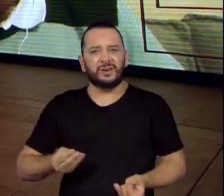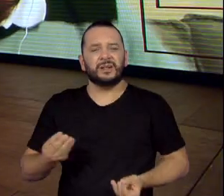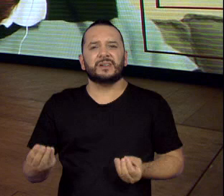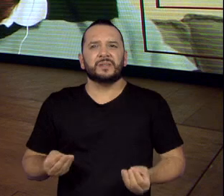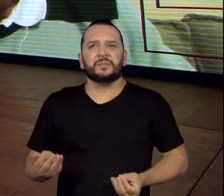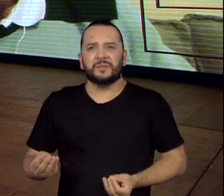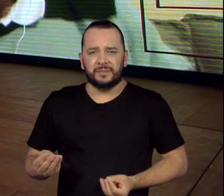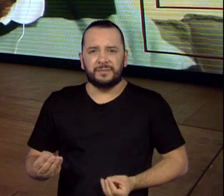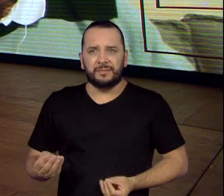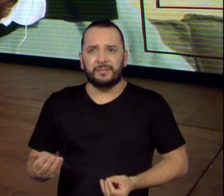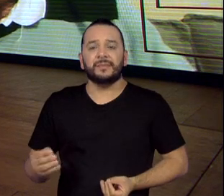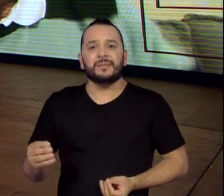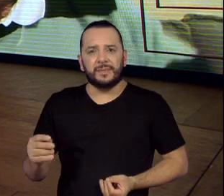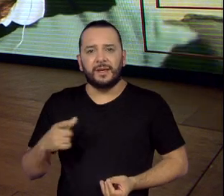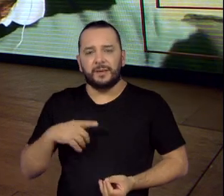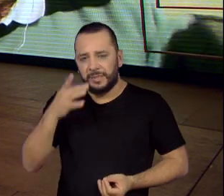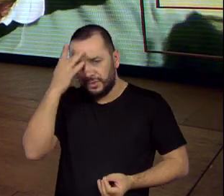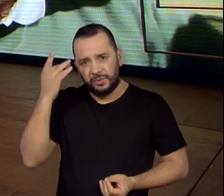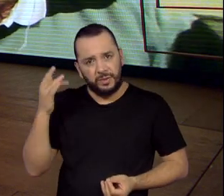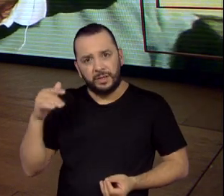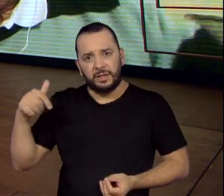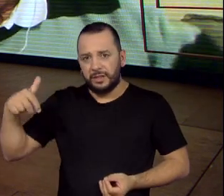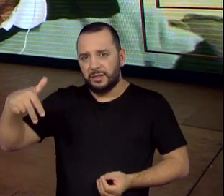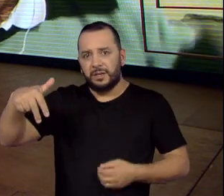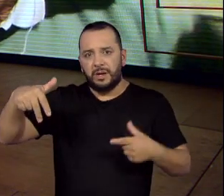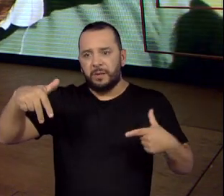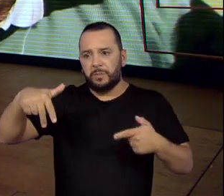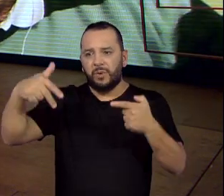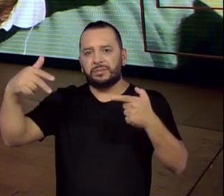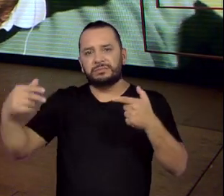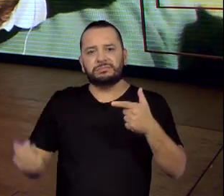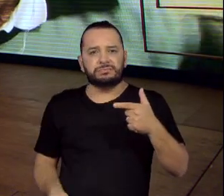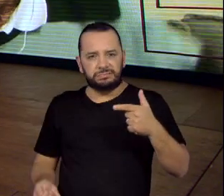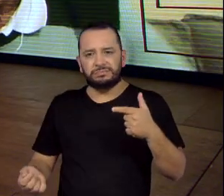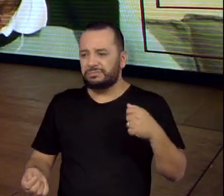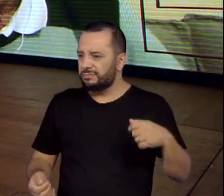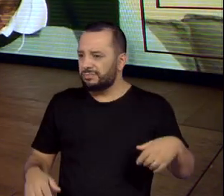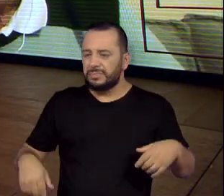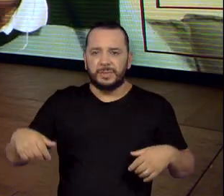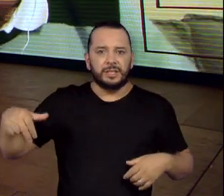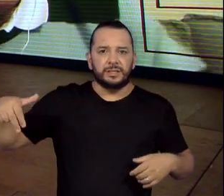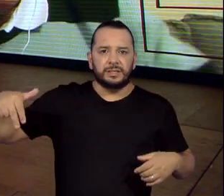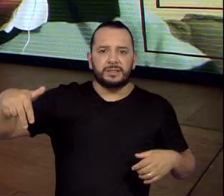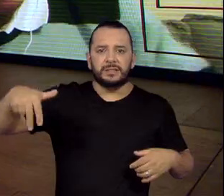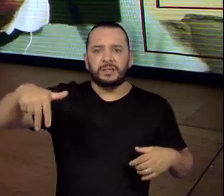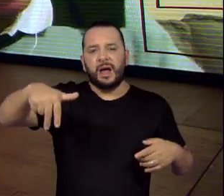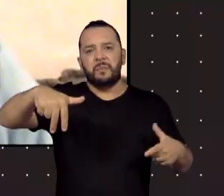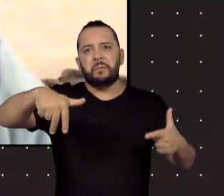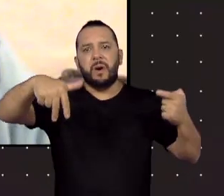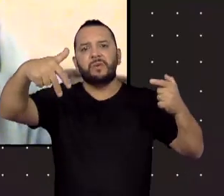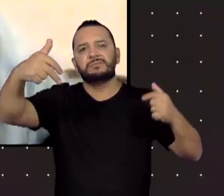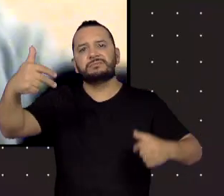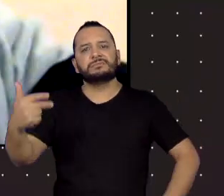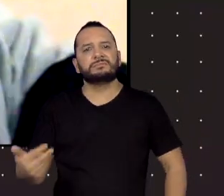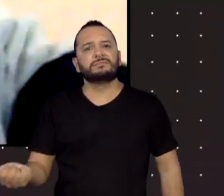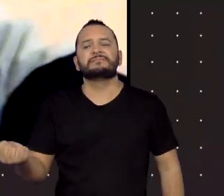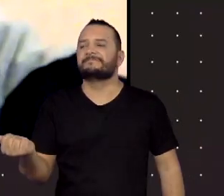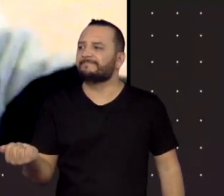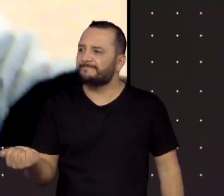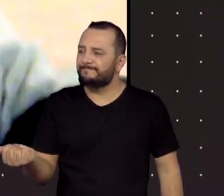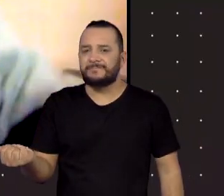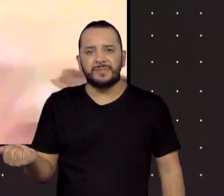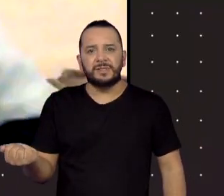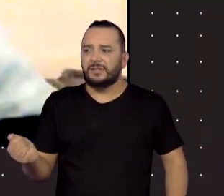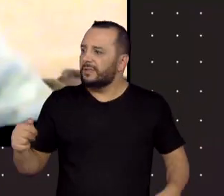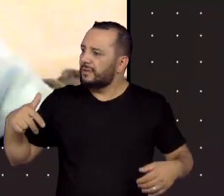passa uma pessoa, leva um tiro, bala perdida, já está lá atrás, cai, morre, outro tiro